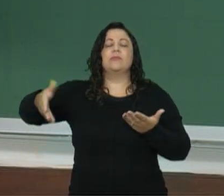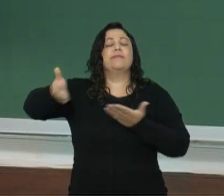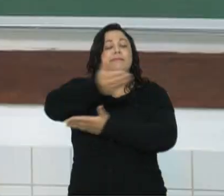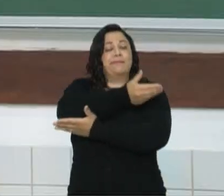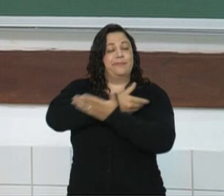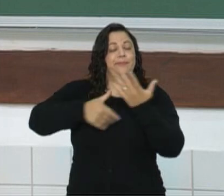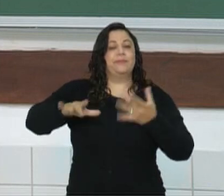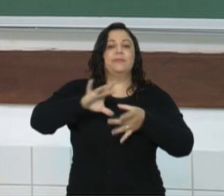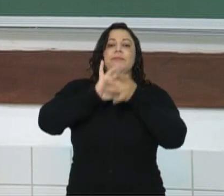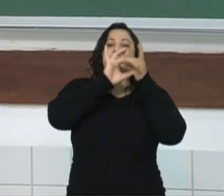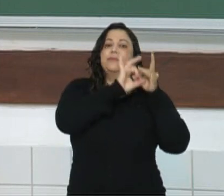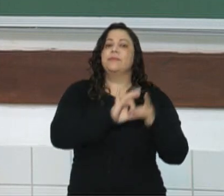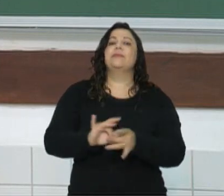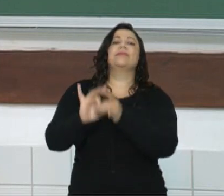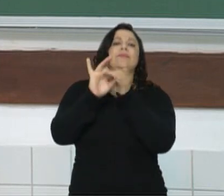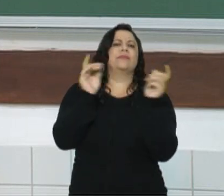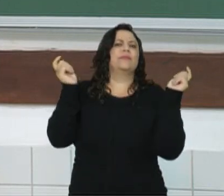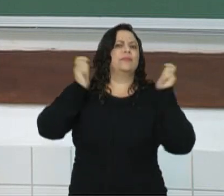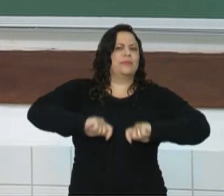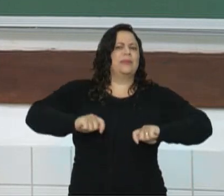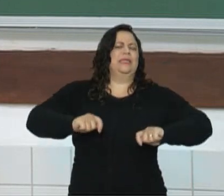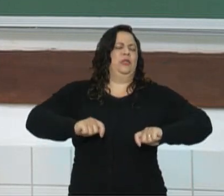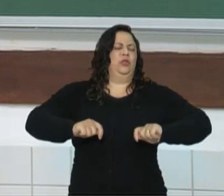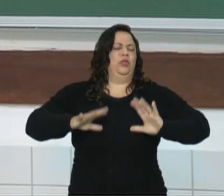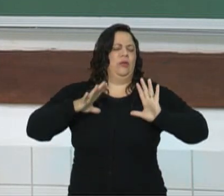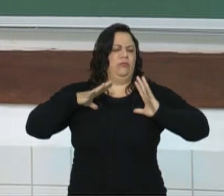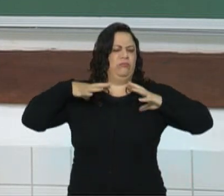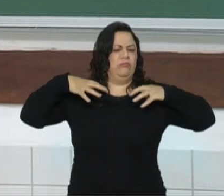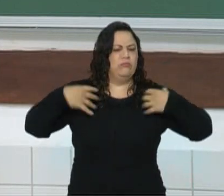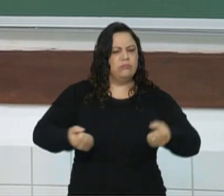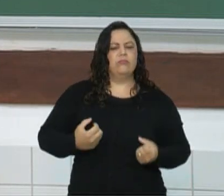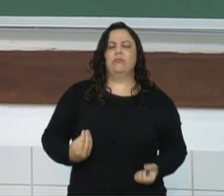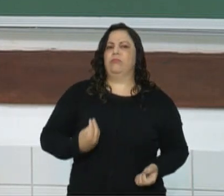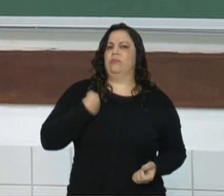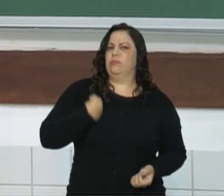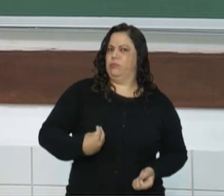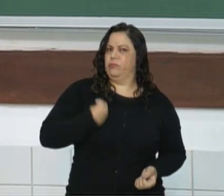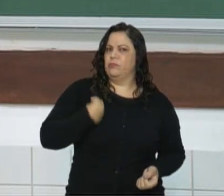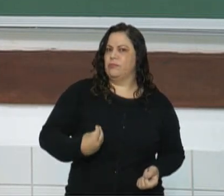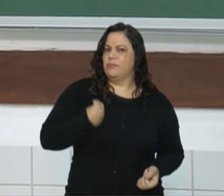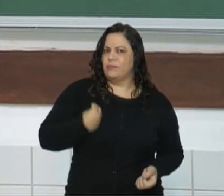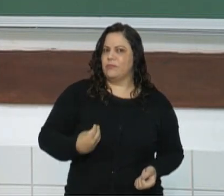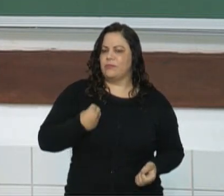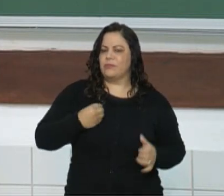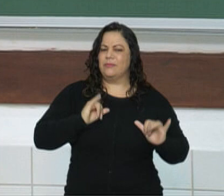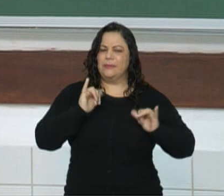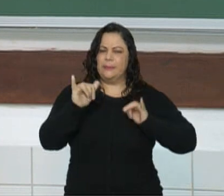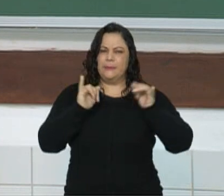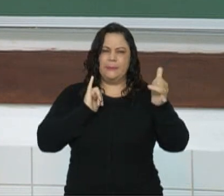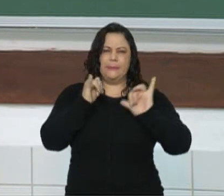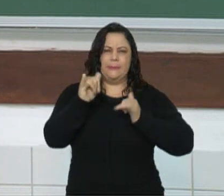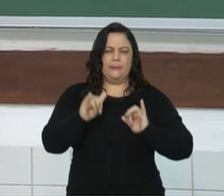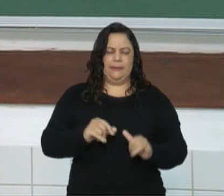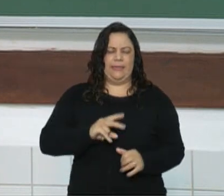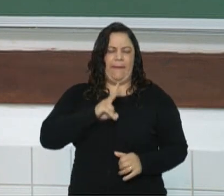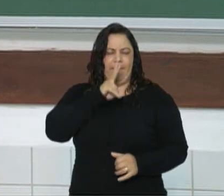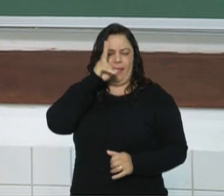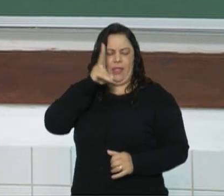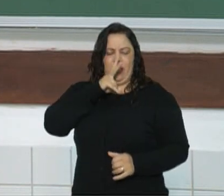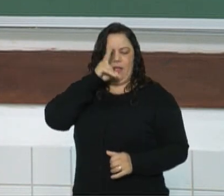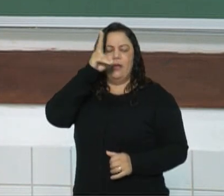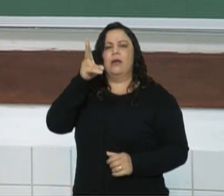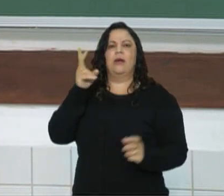essa ação gera energia vital, energia de vida, ou seja, é aquela força inerente a você